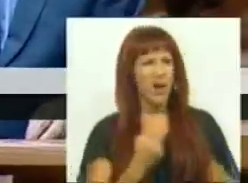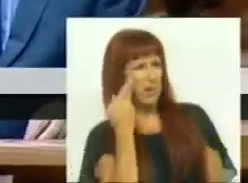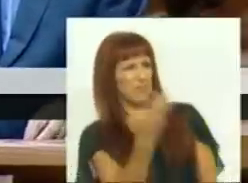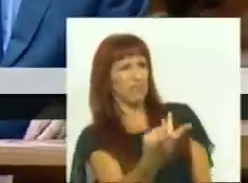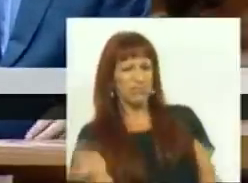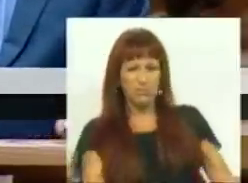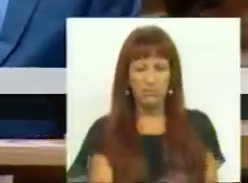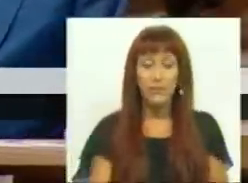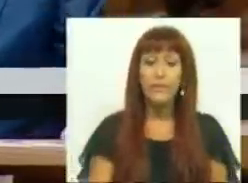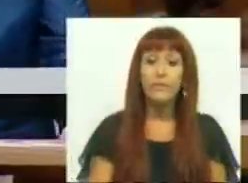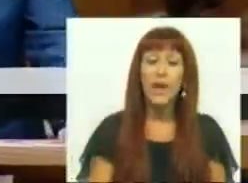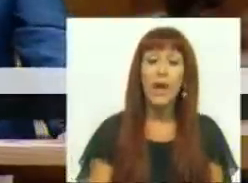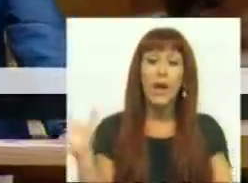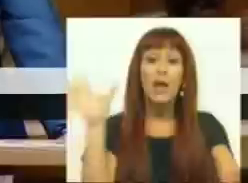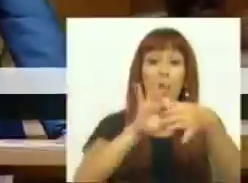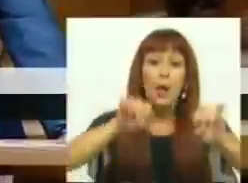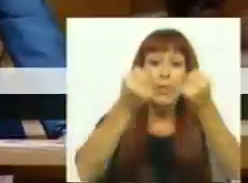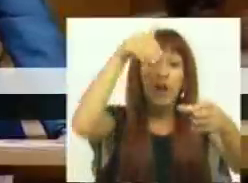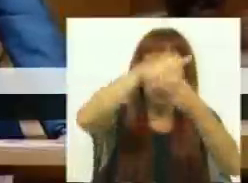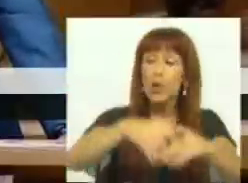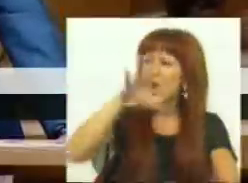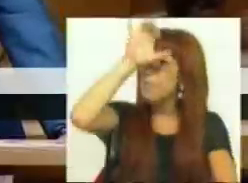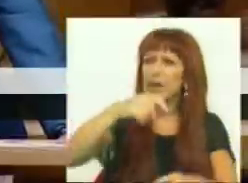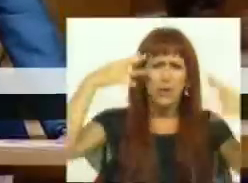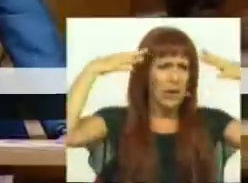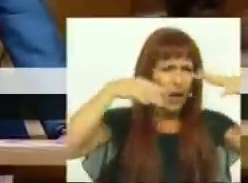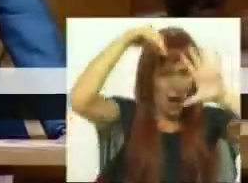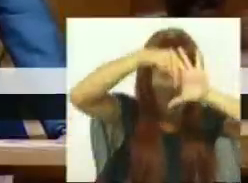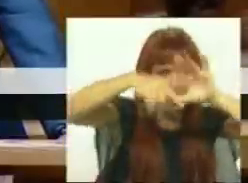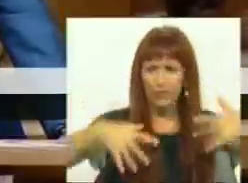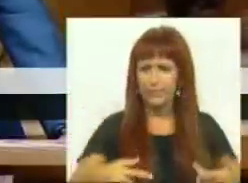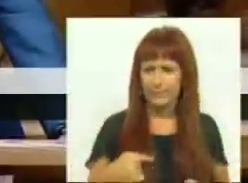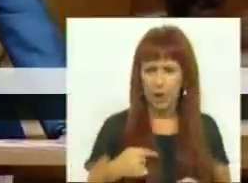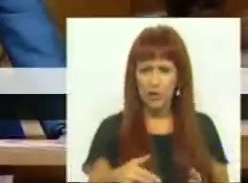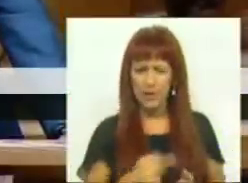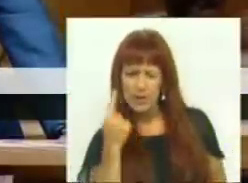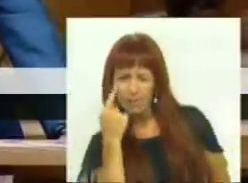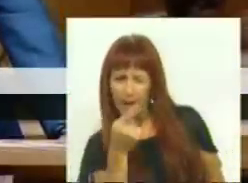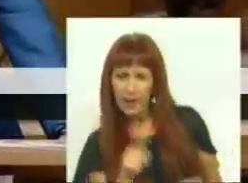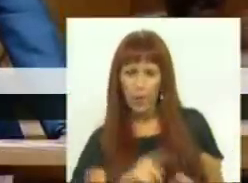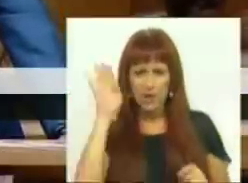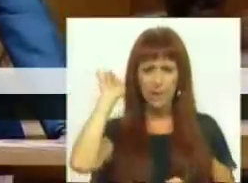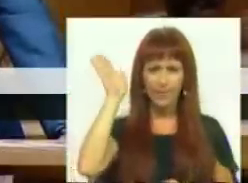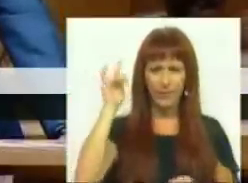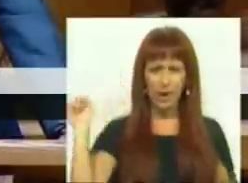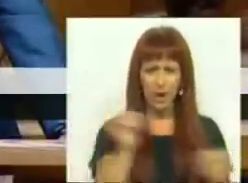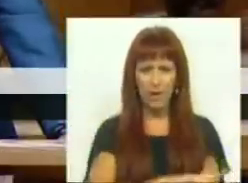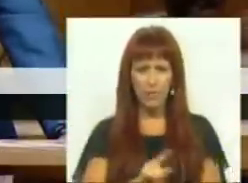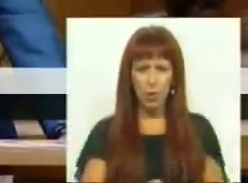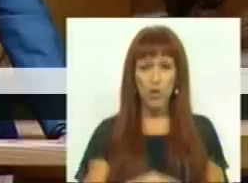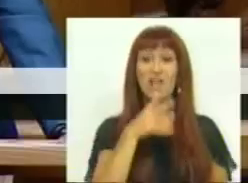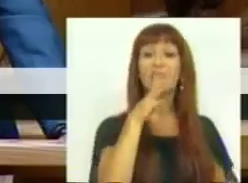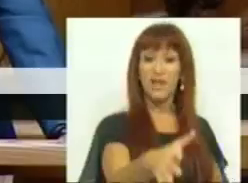credibilidade. Tem uma coligação com ministros em guerra. Estamos à espera da conferência de imprensa